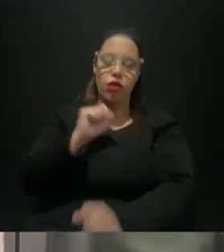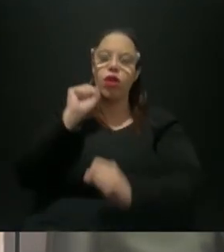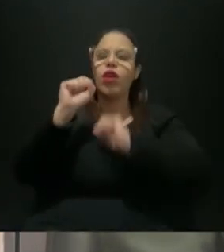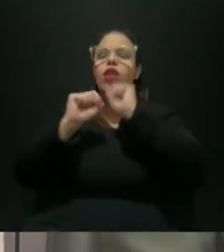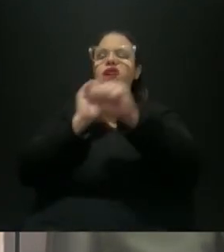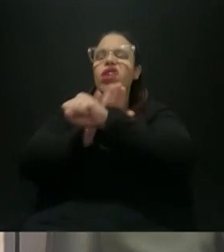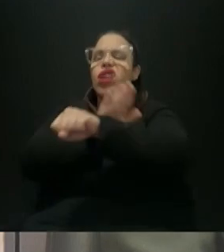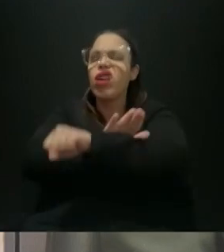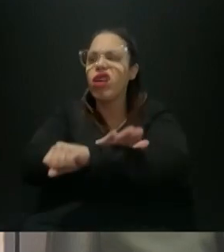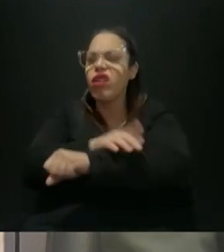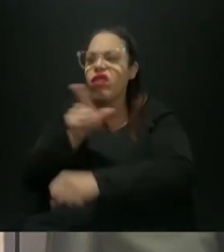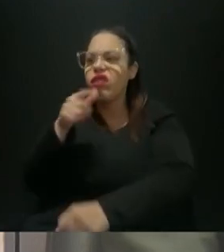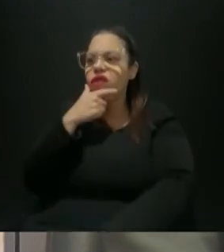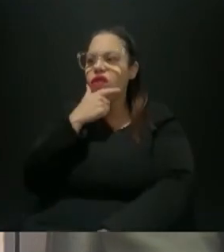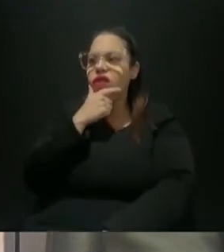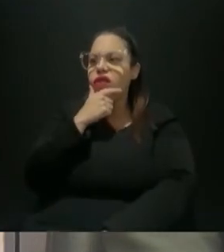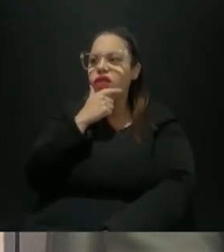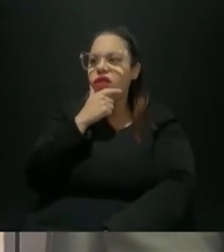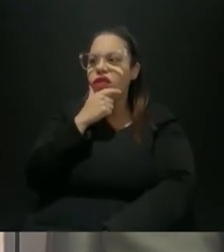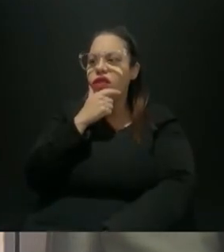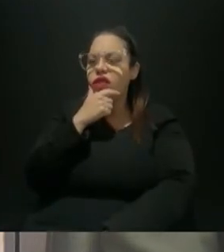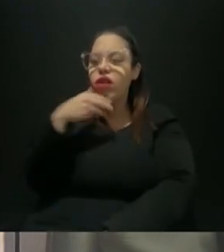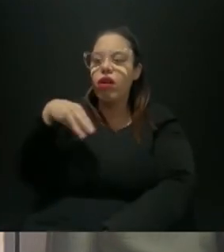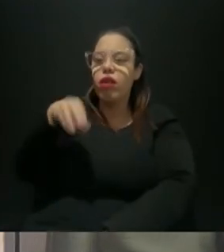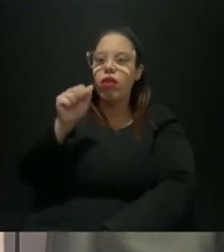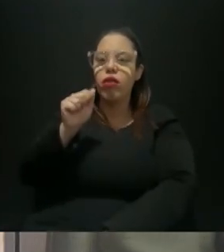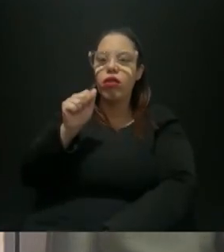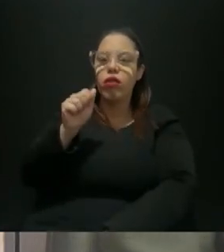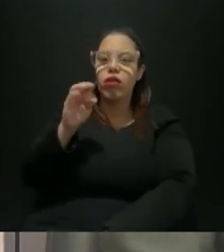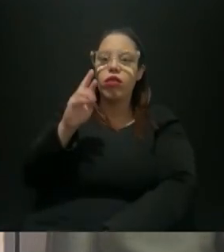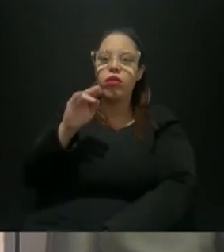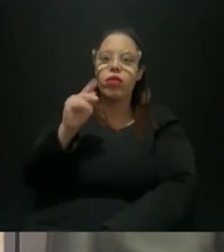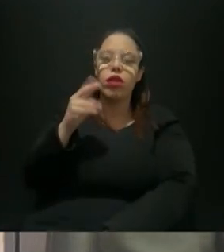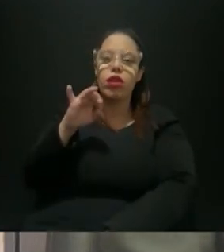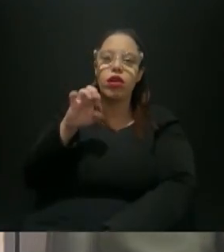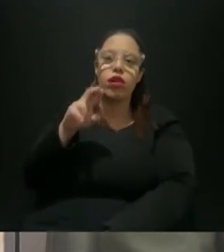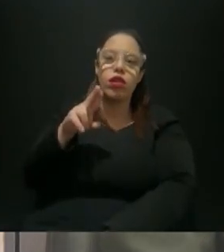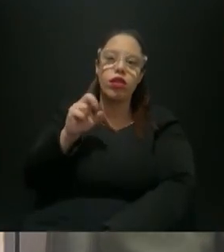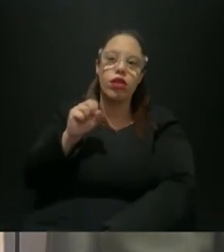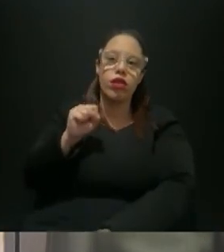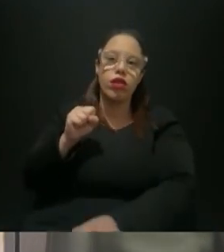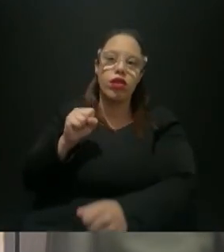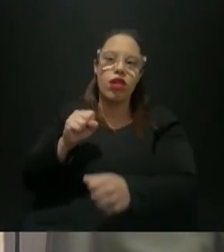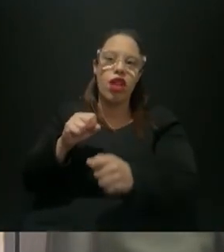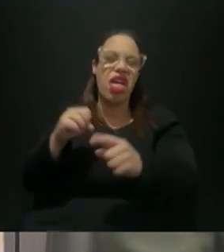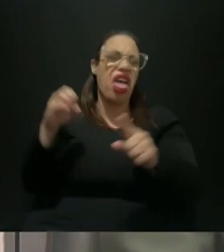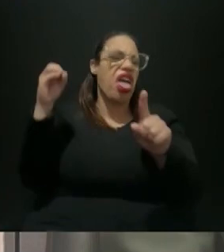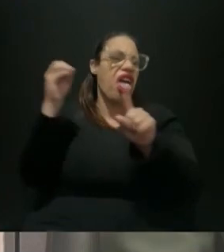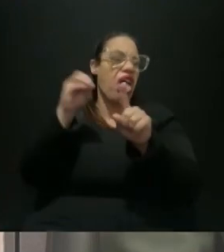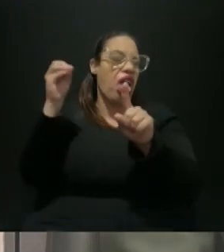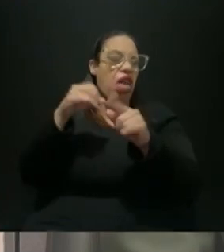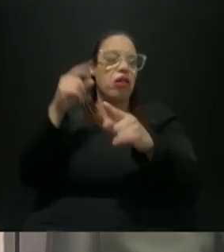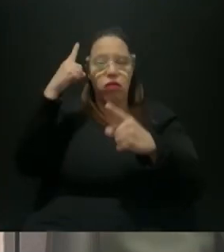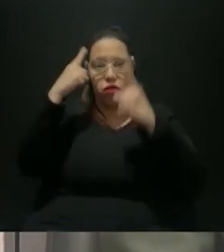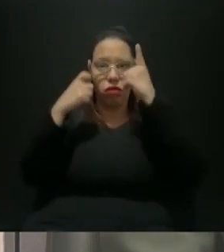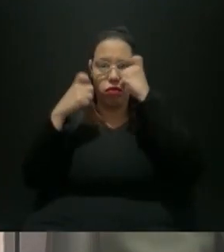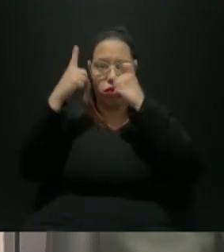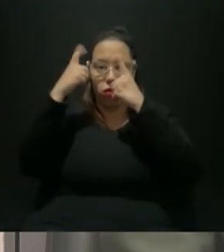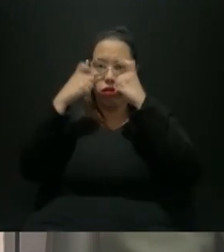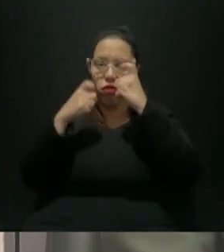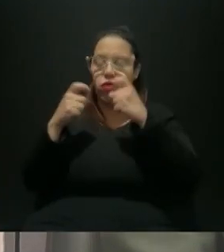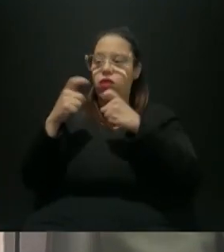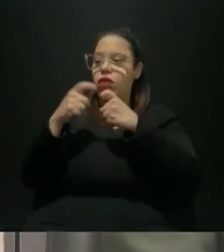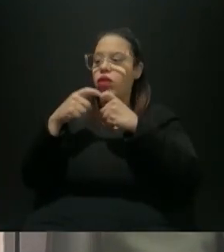Porque de nada adianta o Mateus ir lá no centro de saúde e ele sofreu uma série de violências, igual o Dr. Martins disse